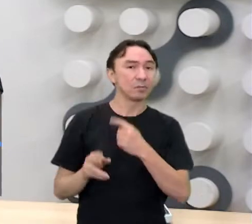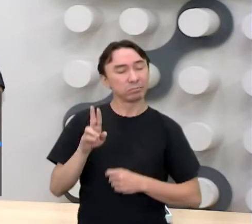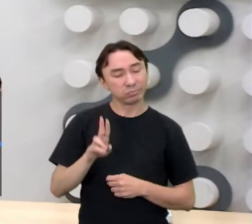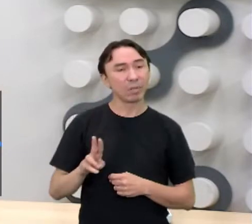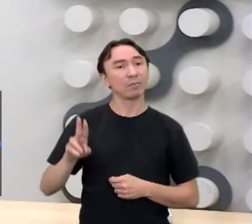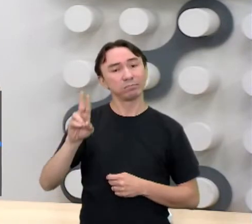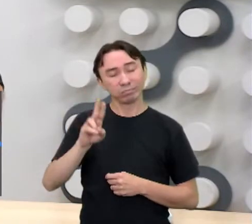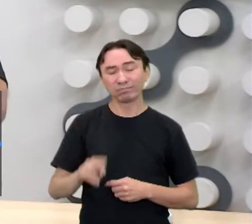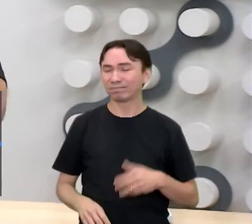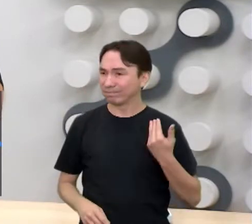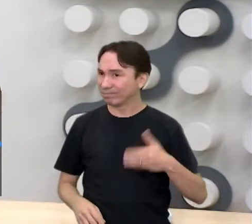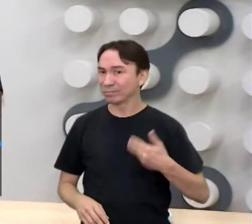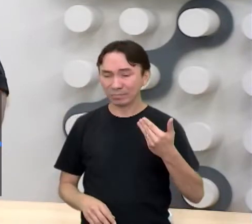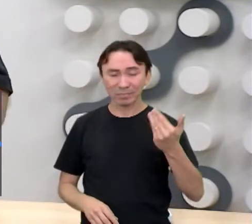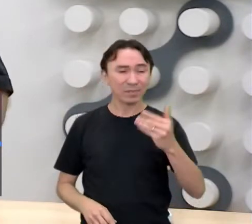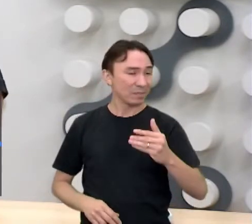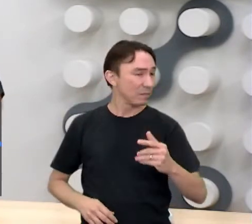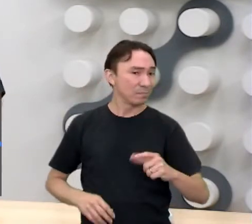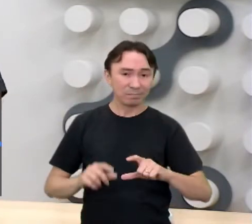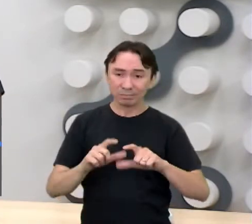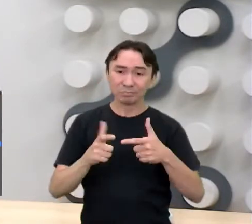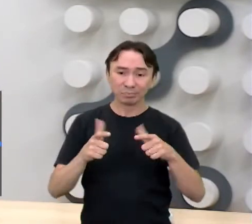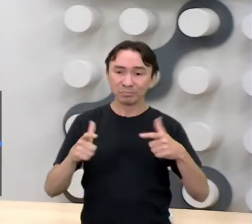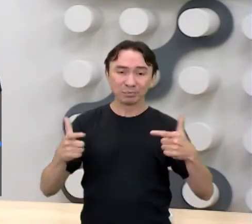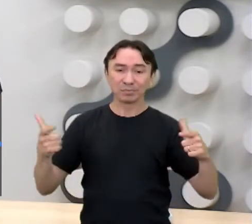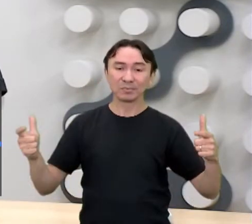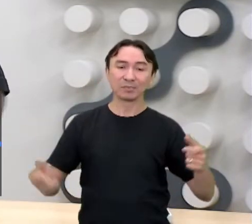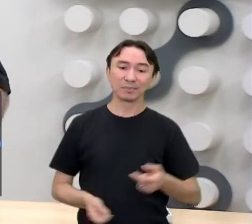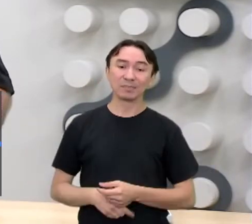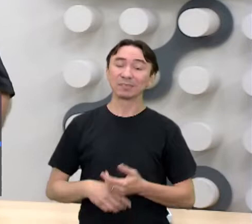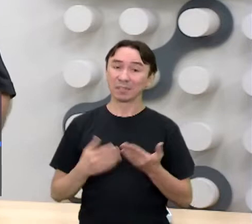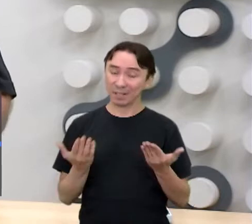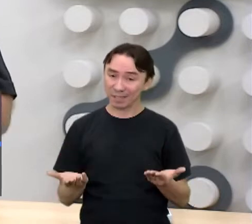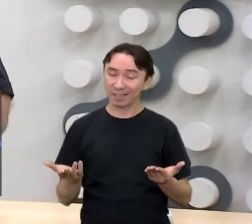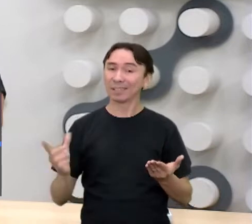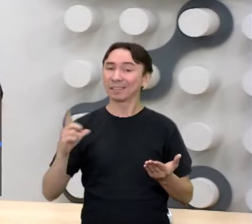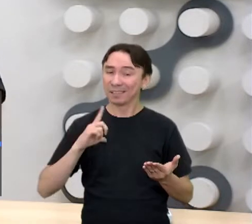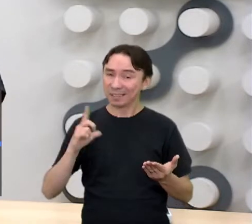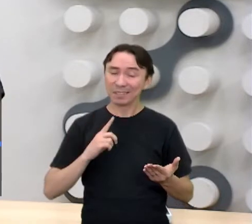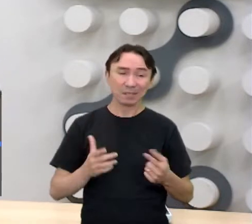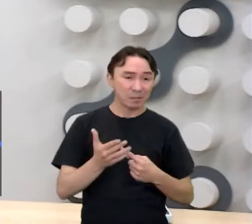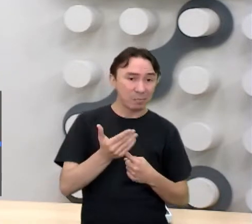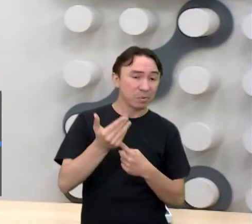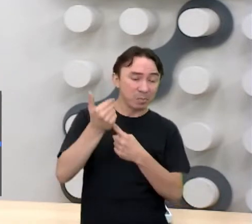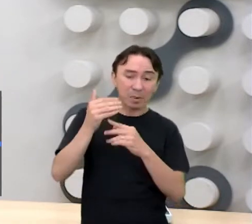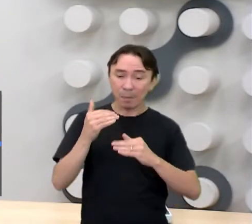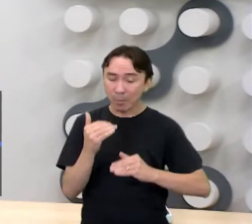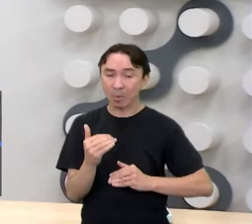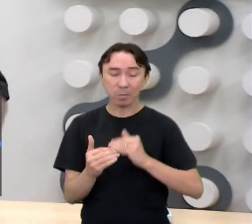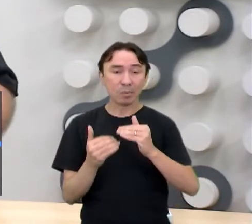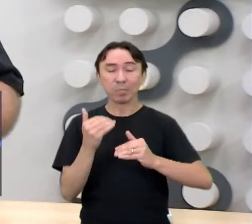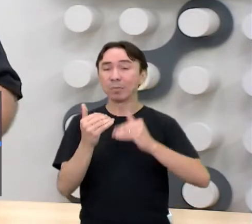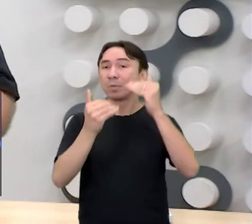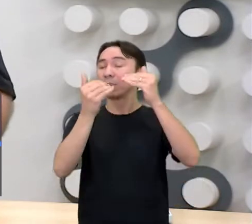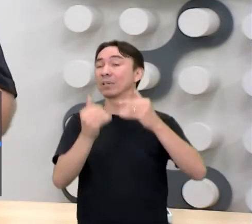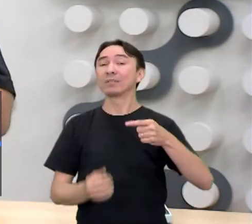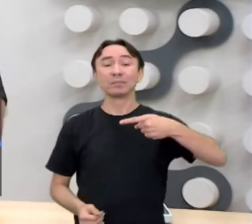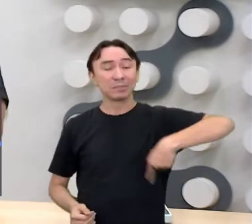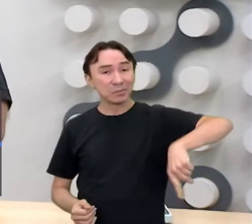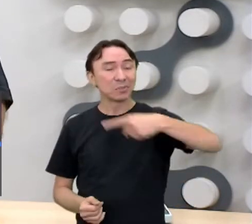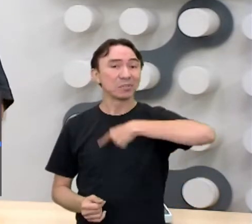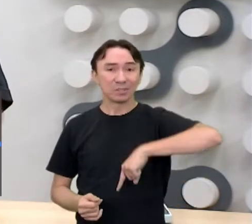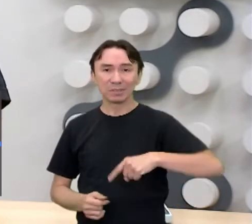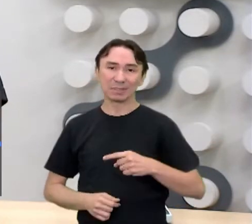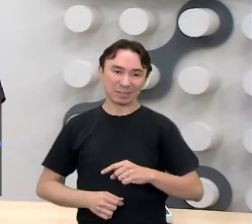mais que esse equipamento aí vai se modernizando, mais informações nós vamos ter aí da estrutura e da dinâmica do